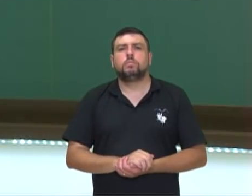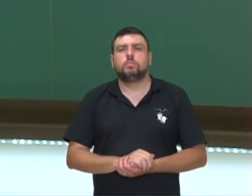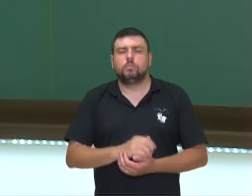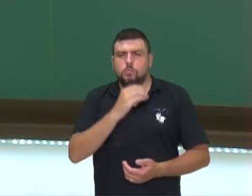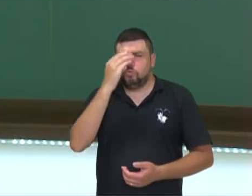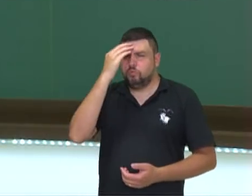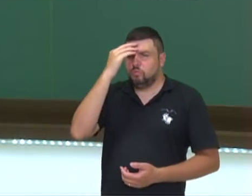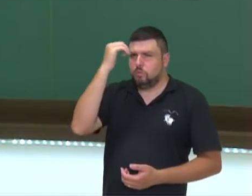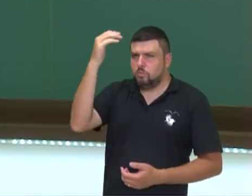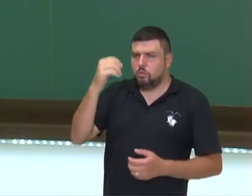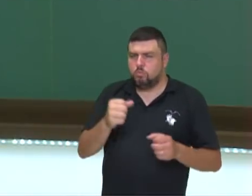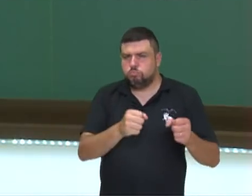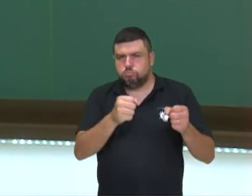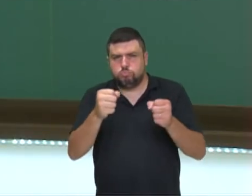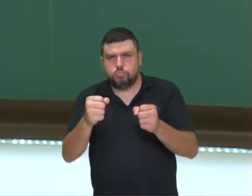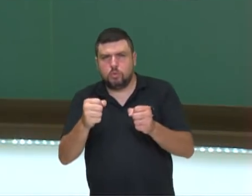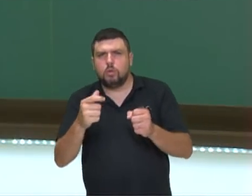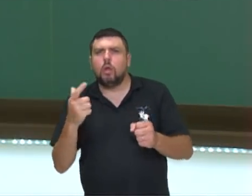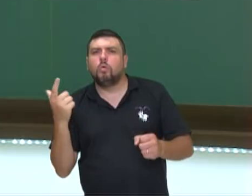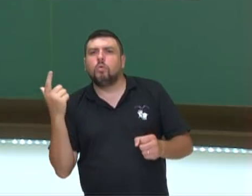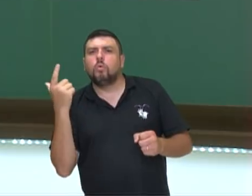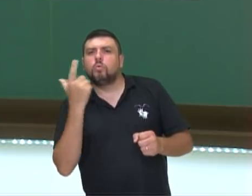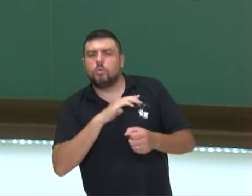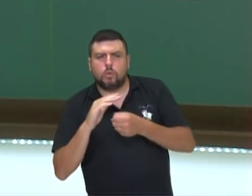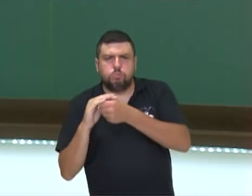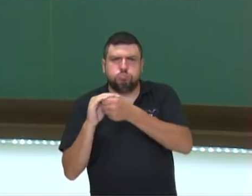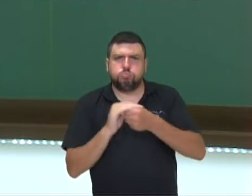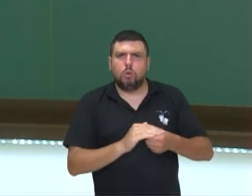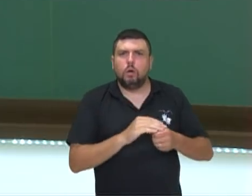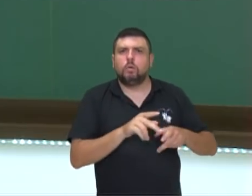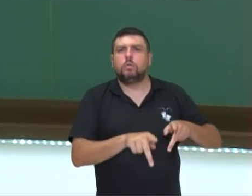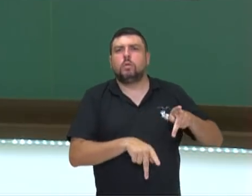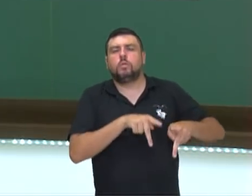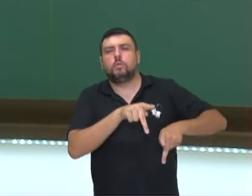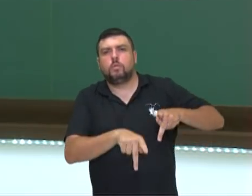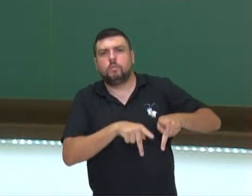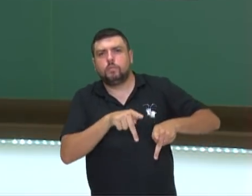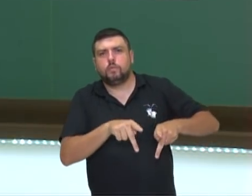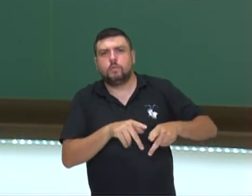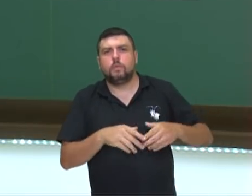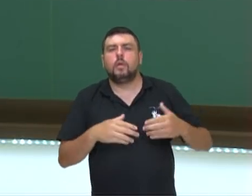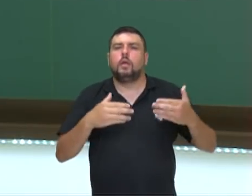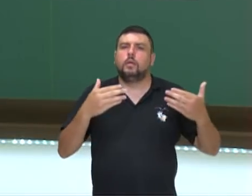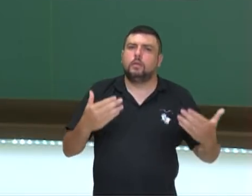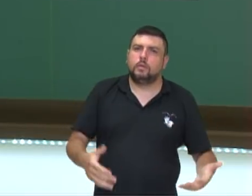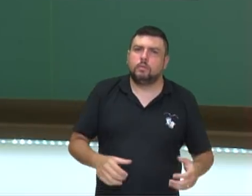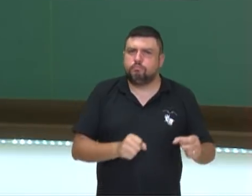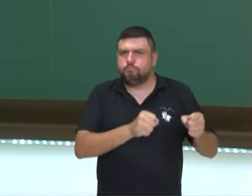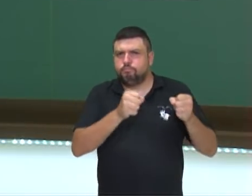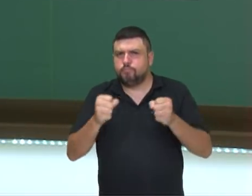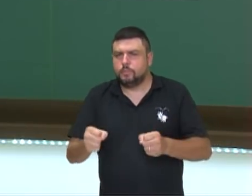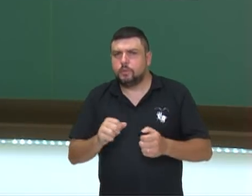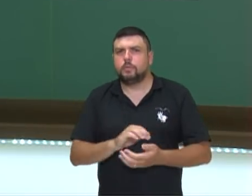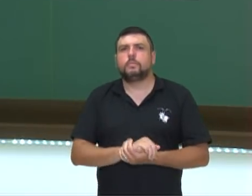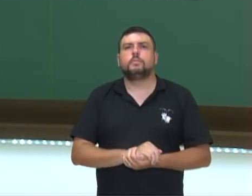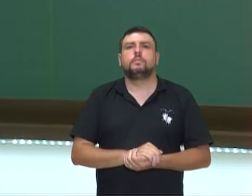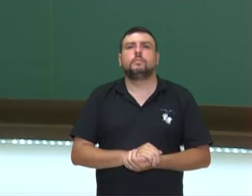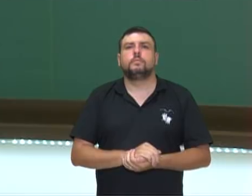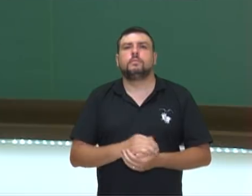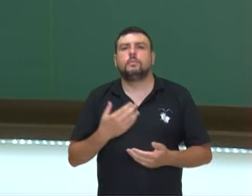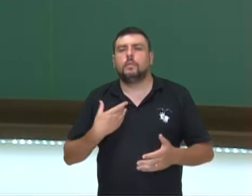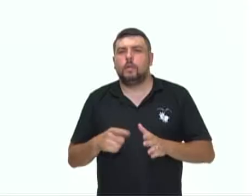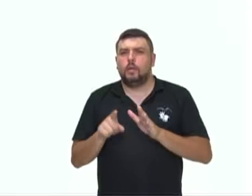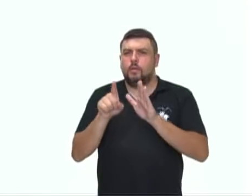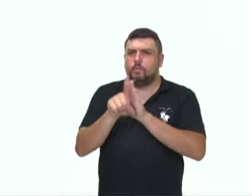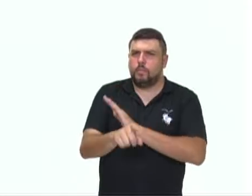eles a submeter a população. Eles tinham prestígio com o governo e com a população e, claro, muito poder. Pergunta para